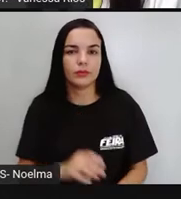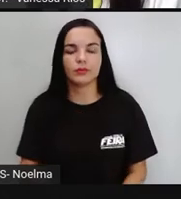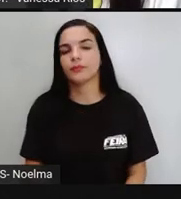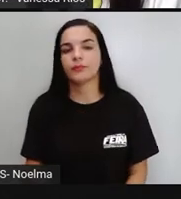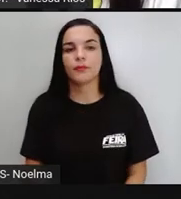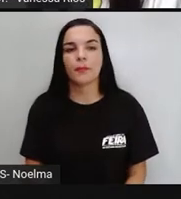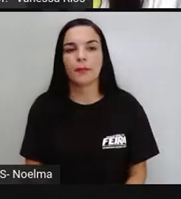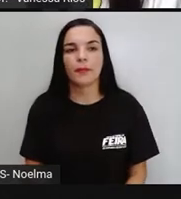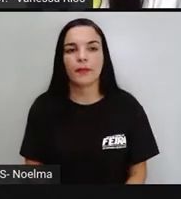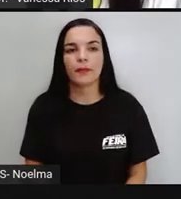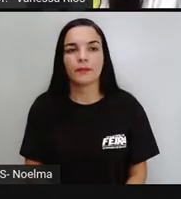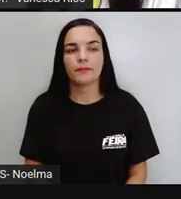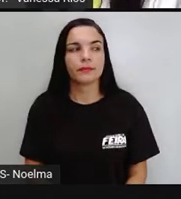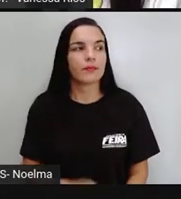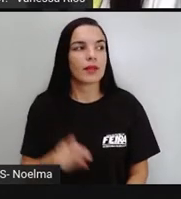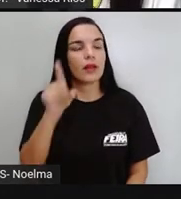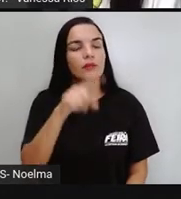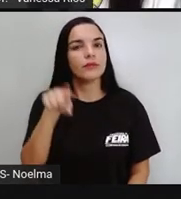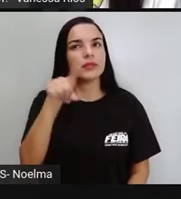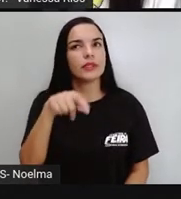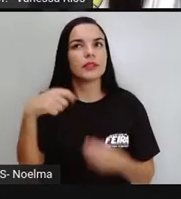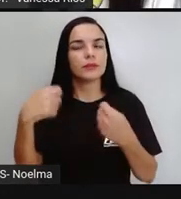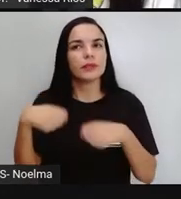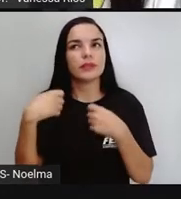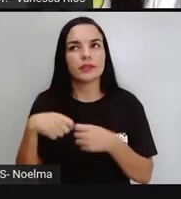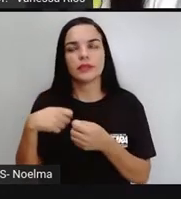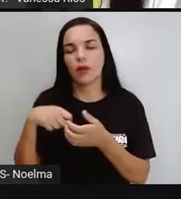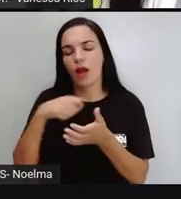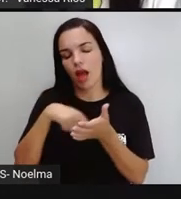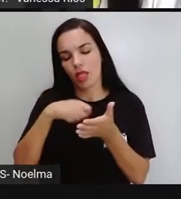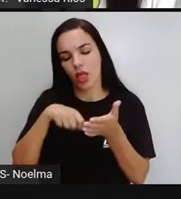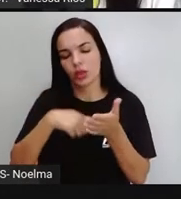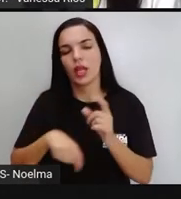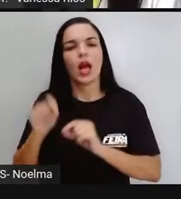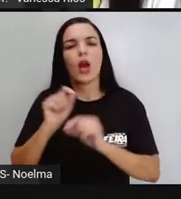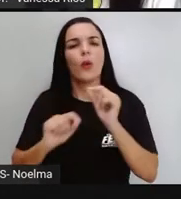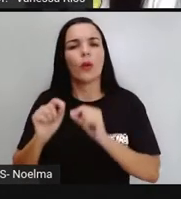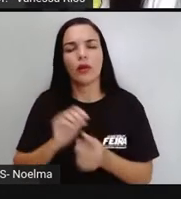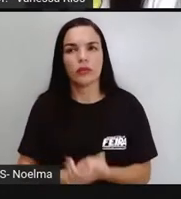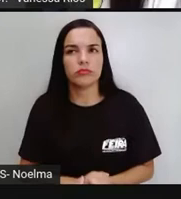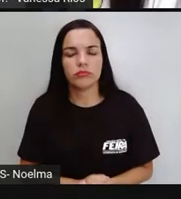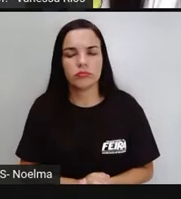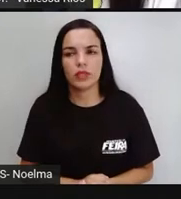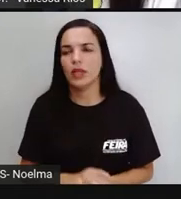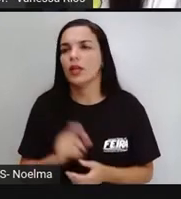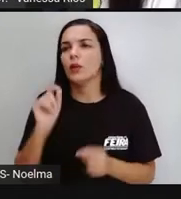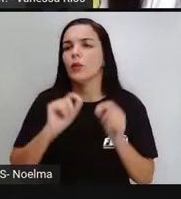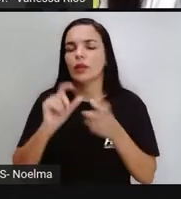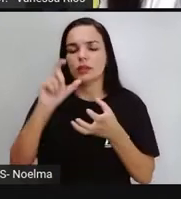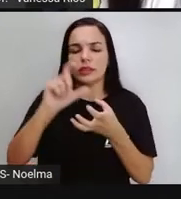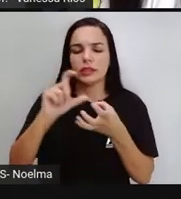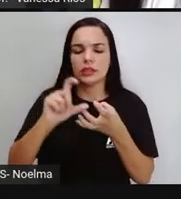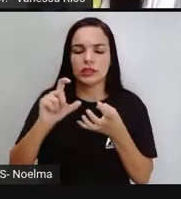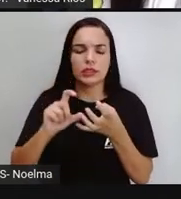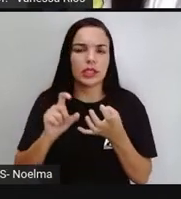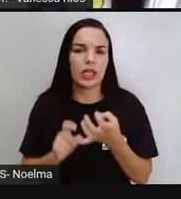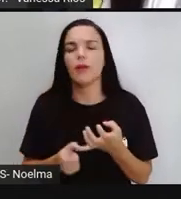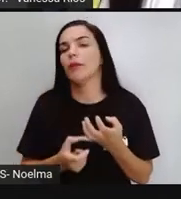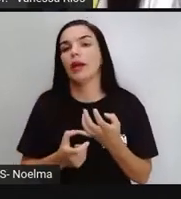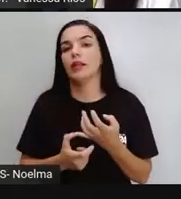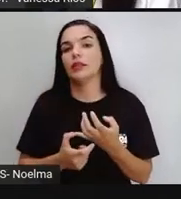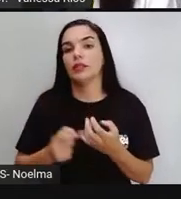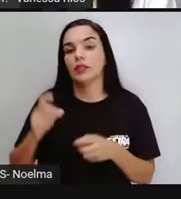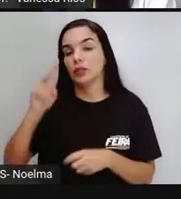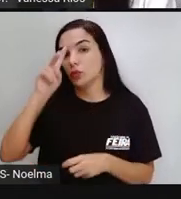Então olhem só, o que é sílaba tônica? Quando pronunciamos uma palavra formada por duas